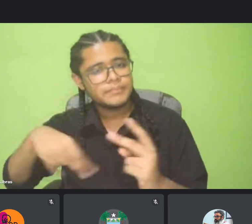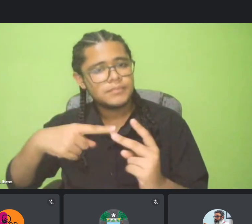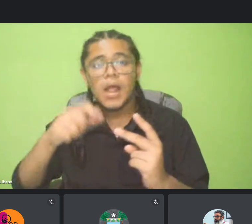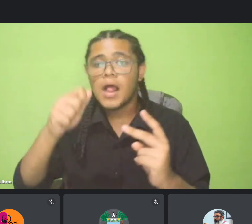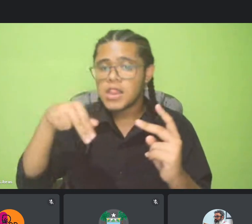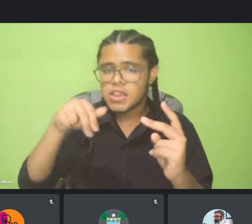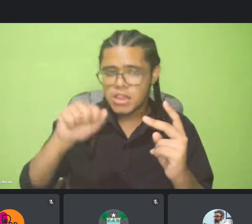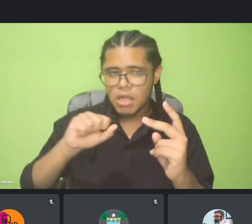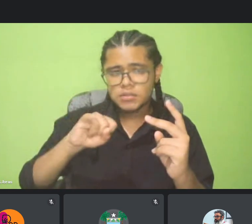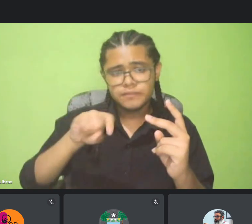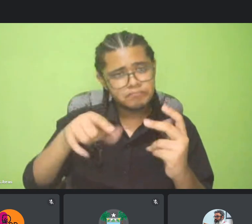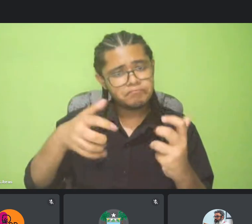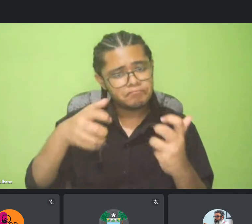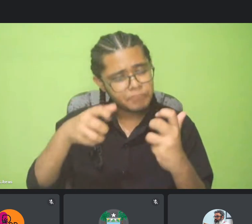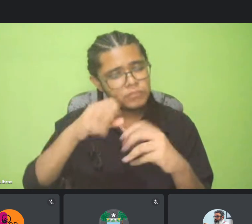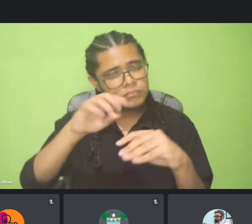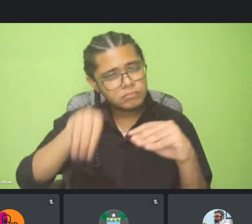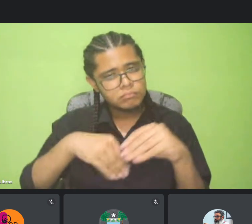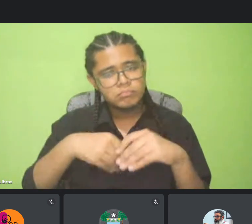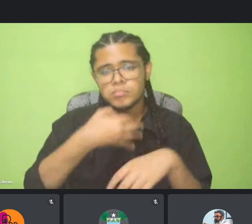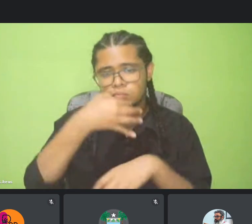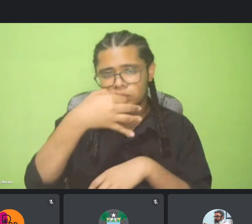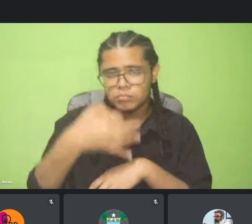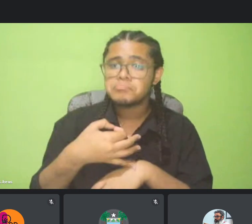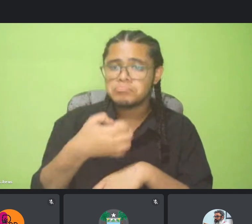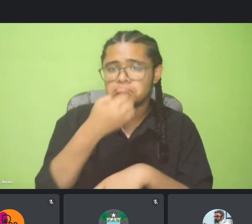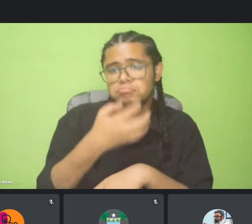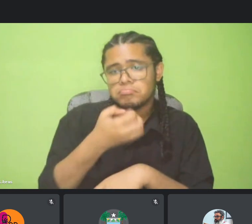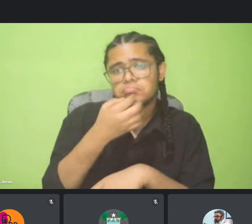questão tua, como é que tu viu essa atuação que tu faz